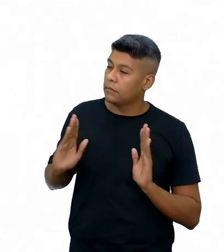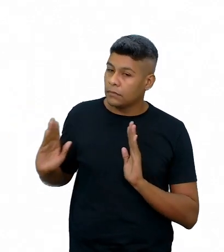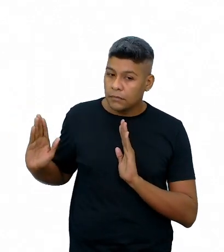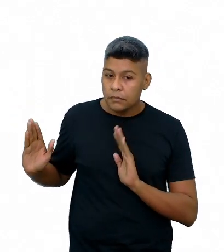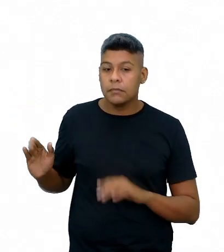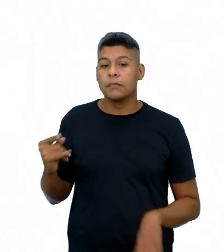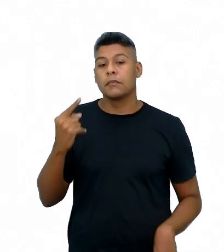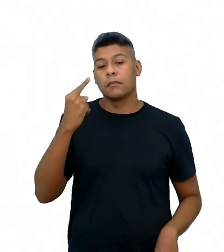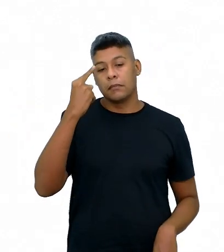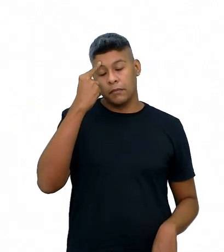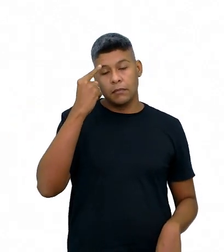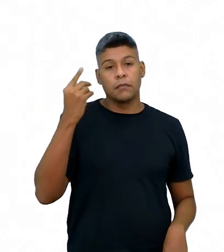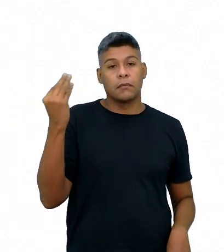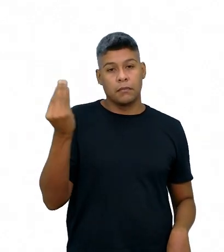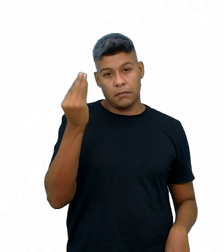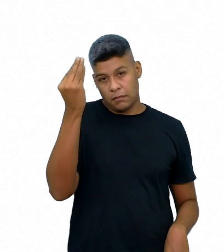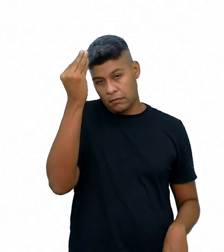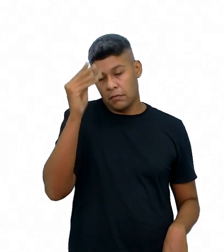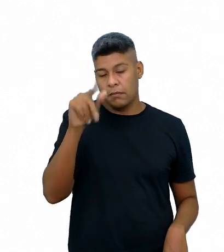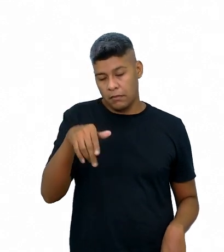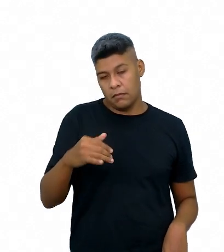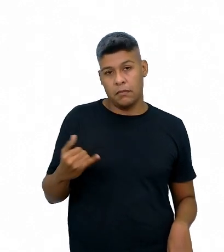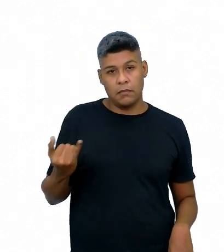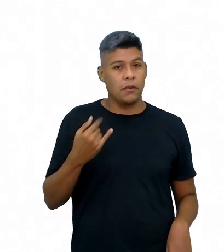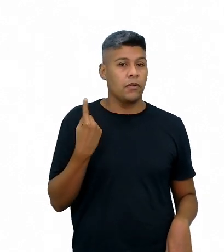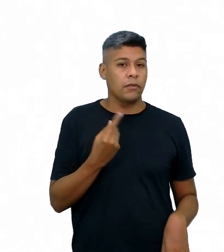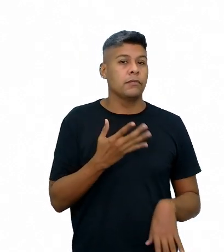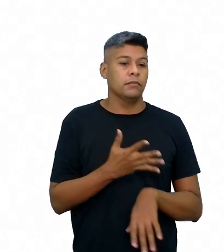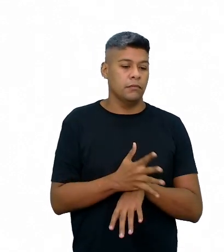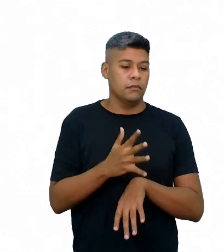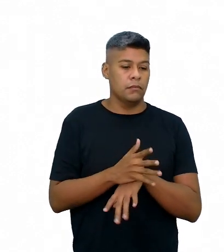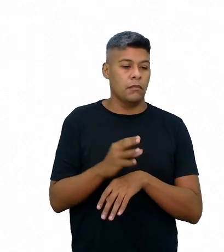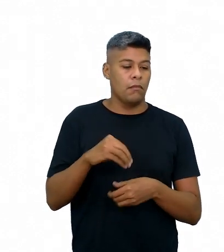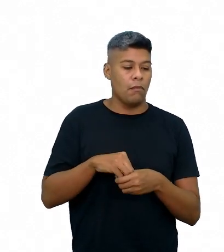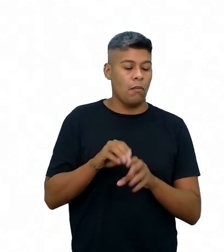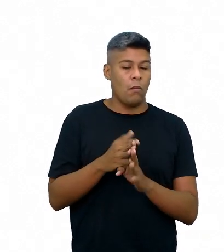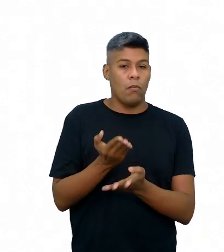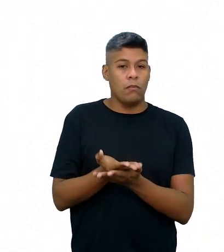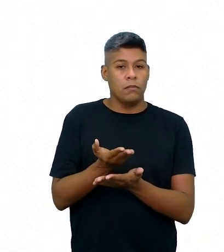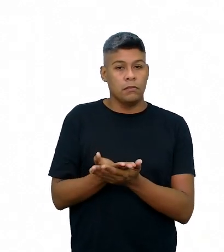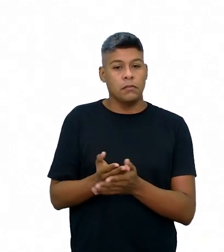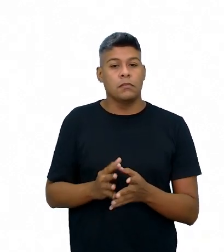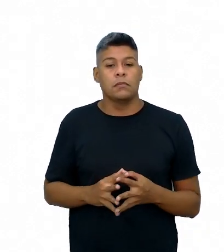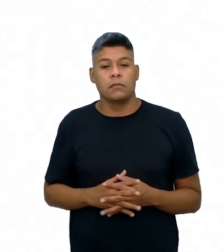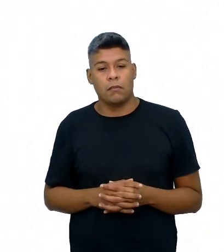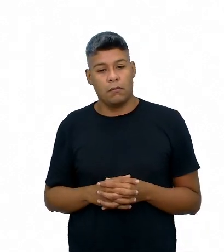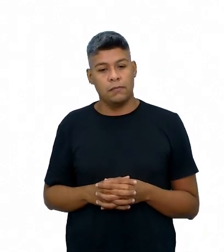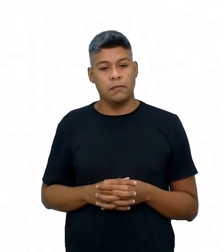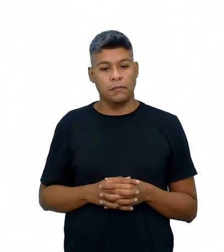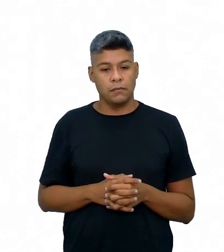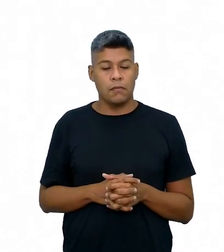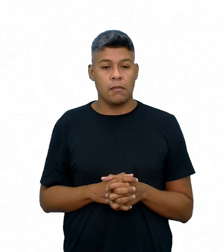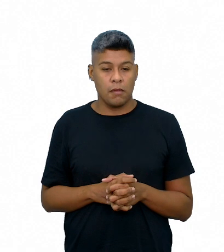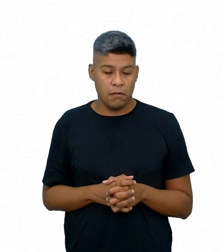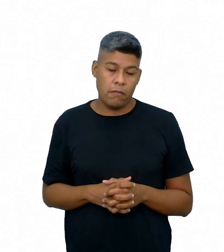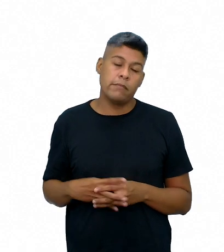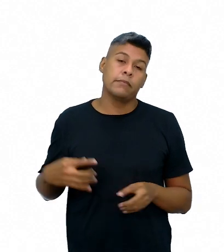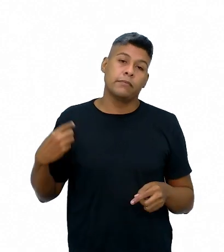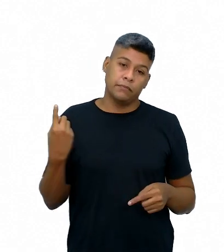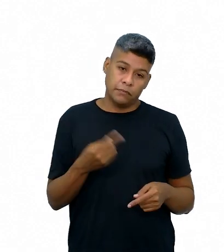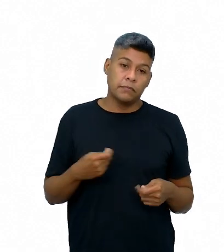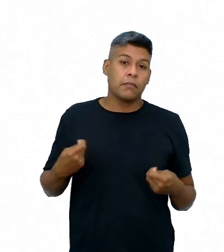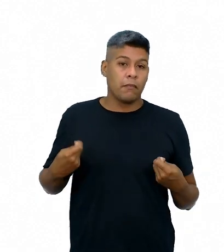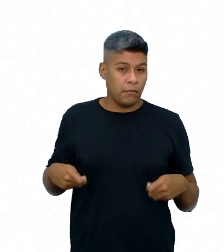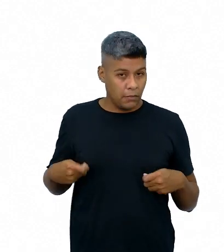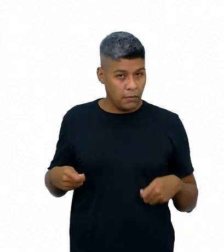e pensar sobre ele é muito importante para a nossa prática em sala de aula. No caso aqui, nós temos que levar em